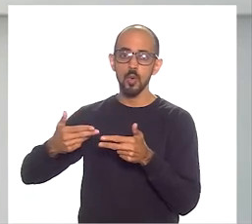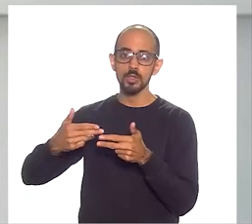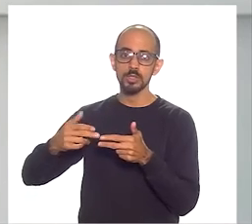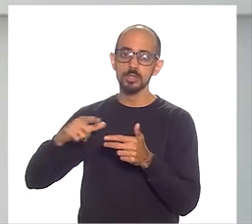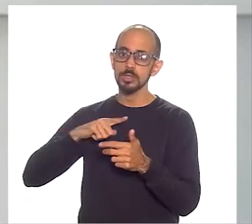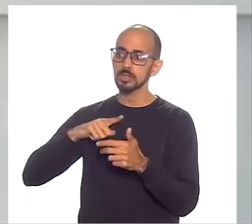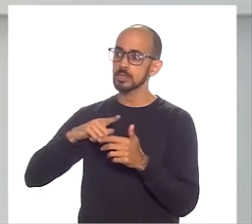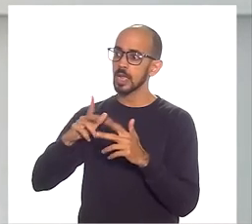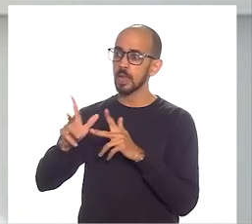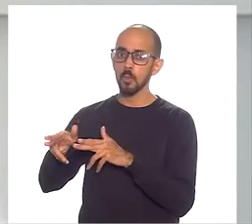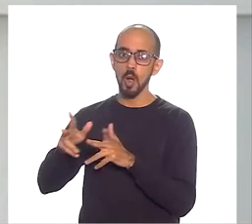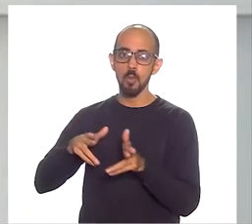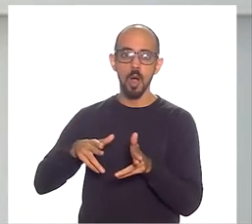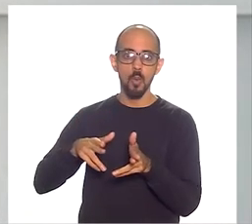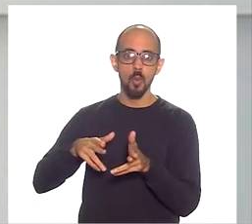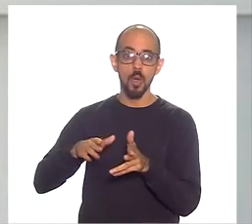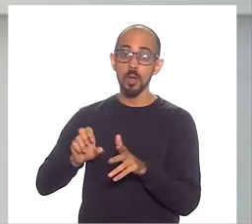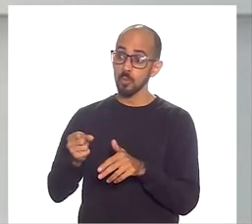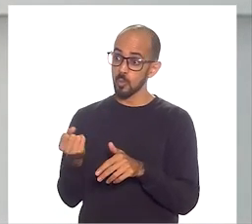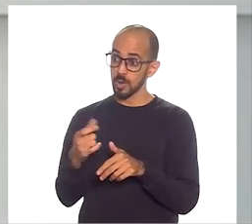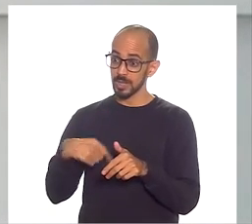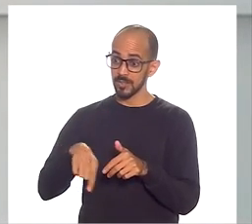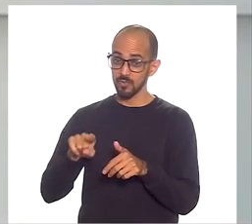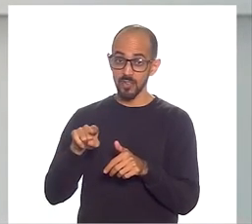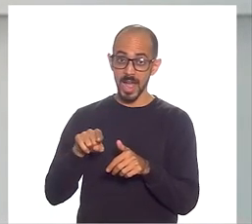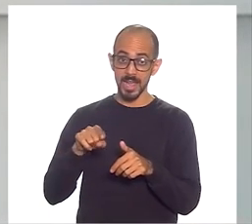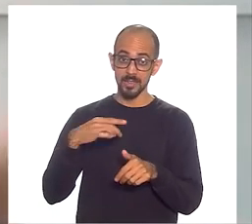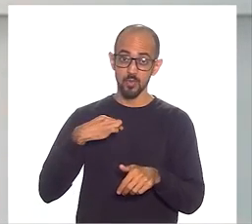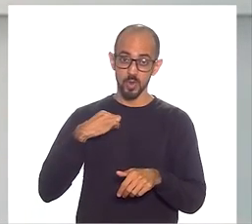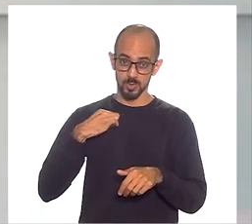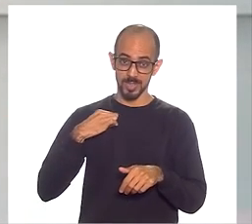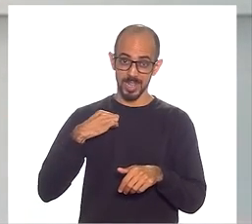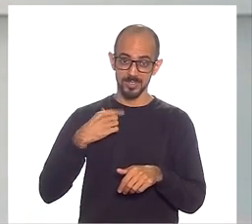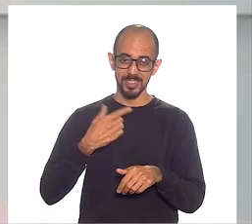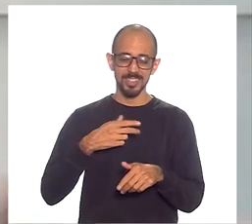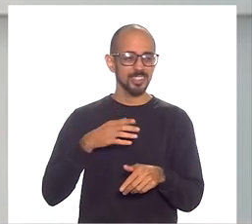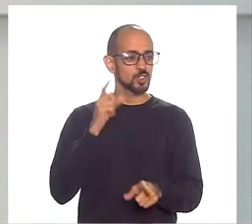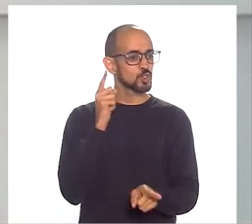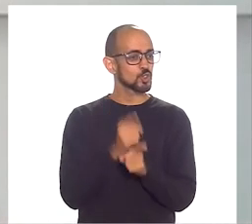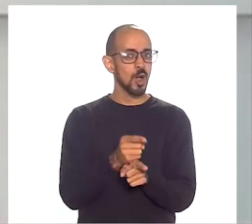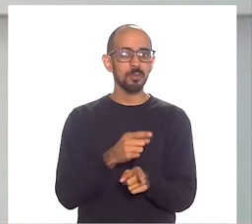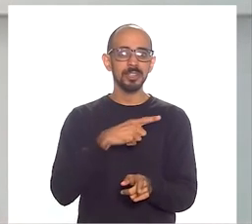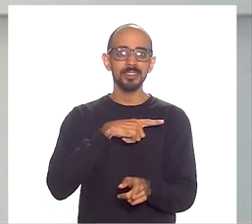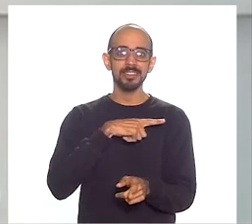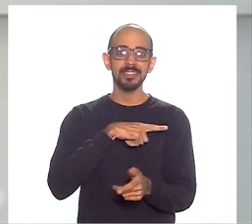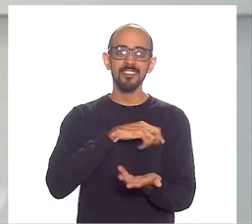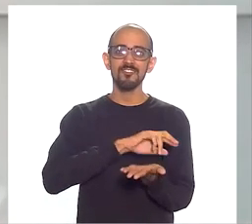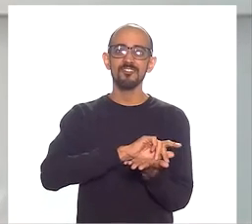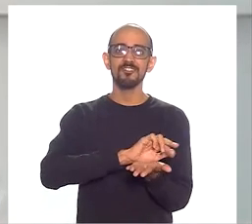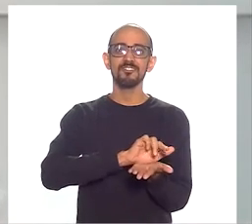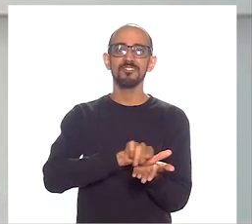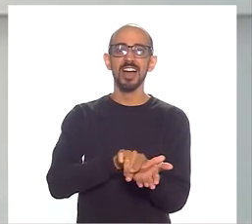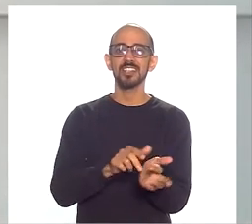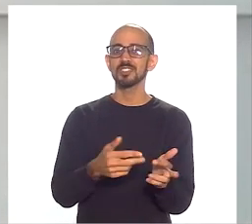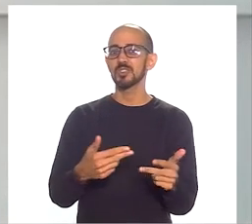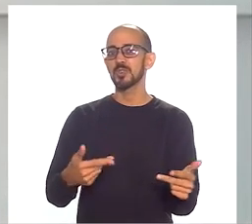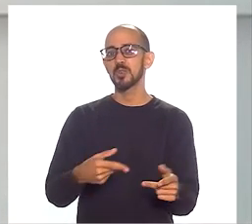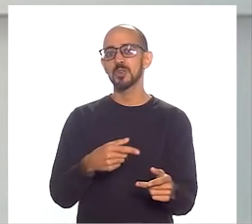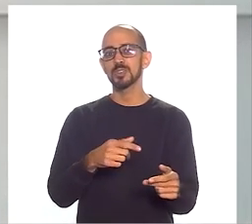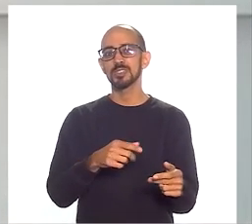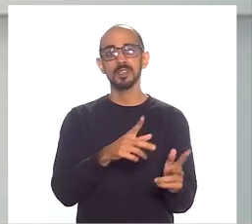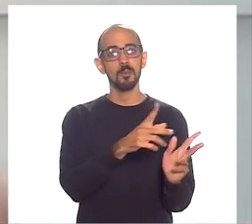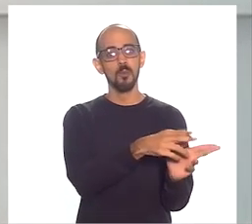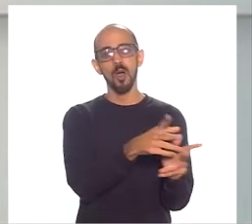ou afinidade. E quando você leva essa pessoa para a sala de aula como voluntária, as pessoas se descobrem que tem uma série de afinidades e no dia a dia